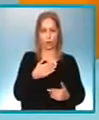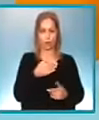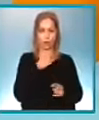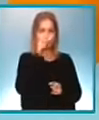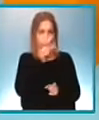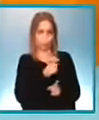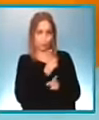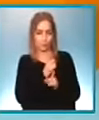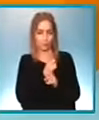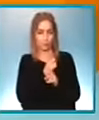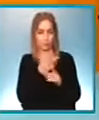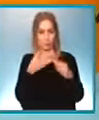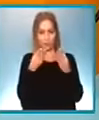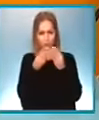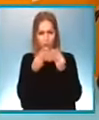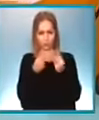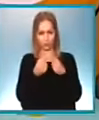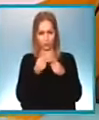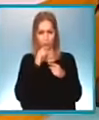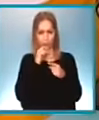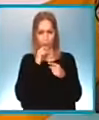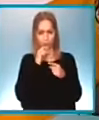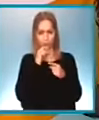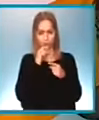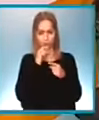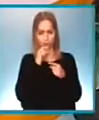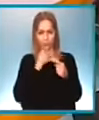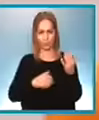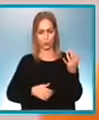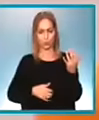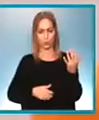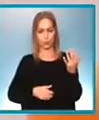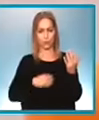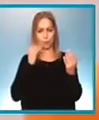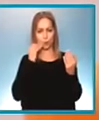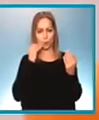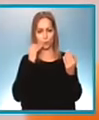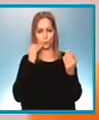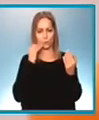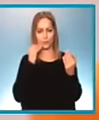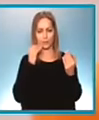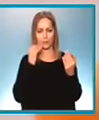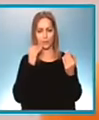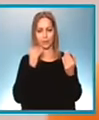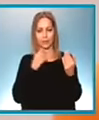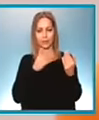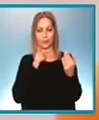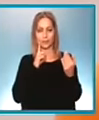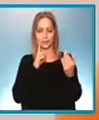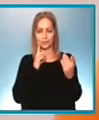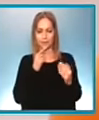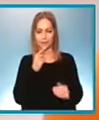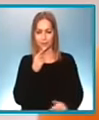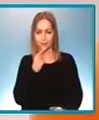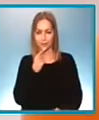Maia, mas pode tocar só para percebermos aquilo que representa para o fado. Quero que eu... O quê? Não